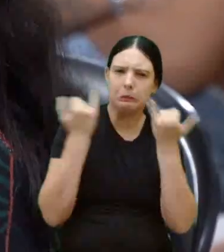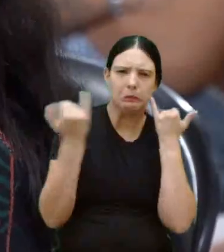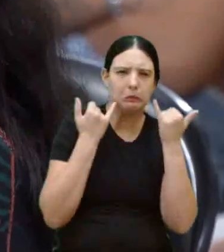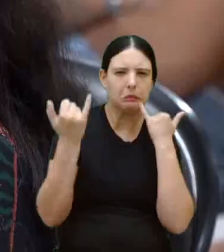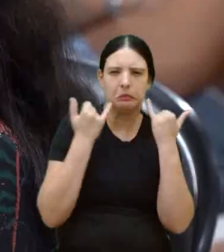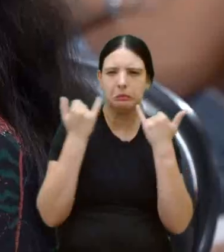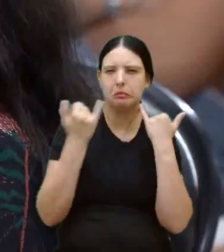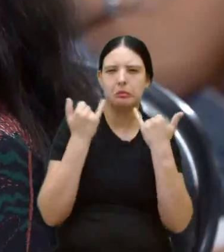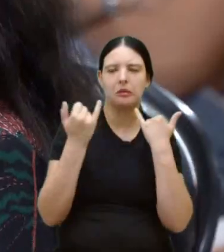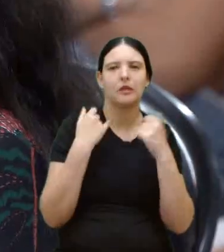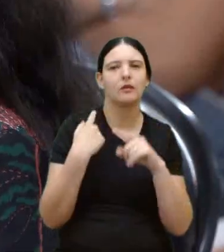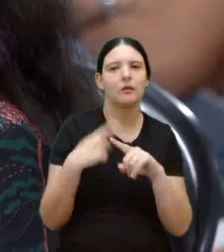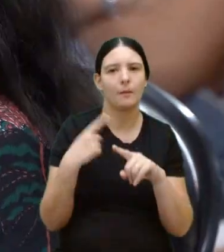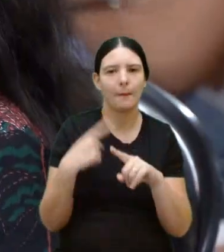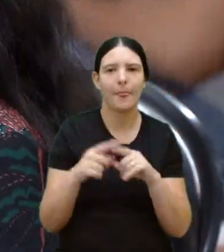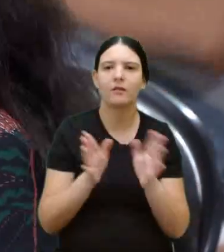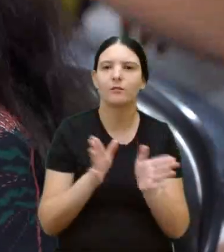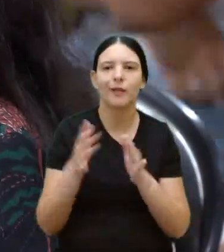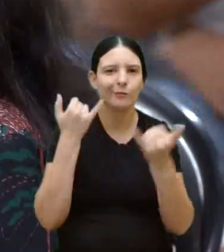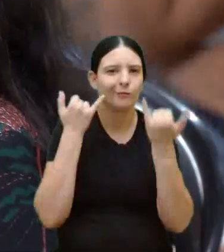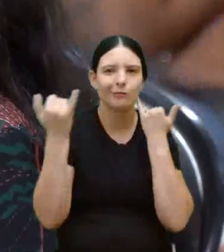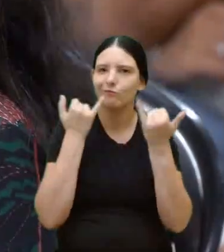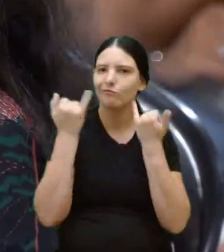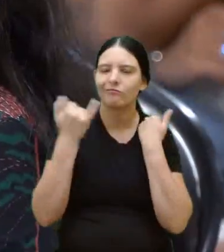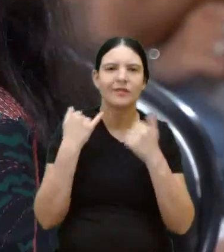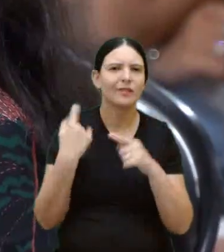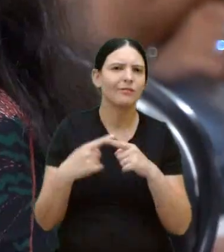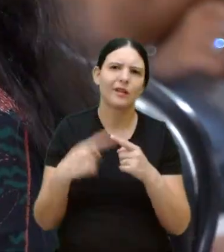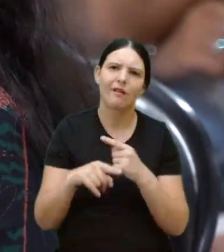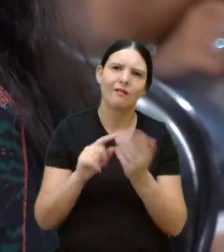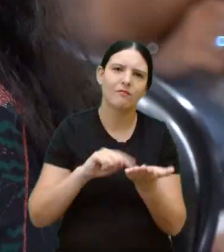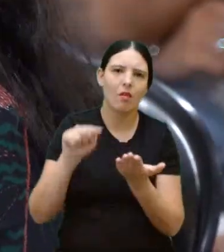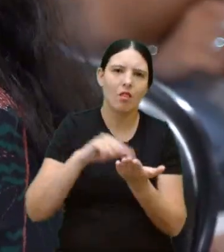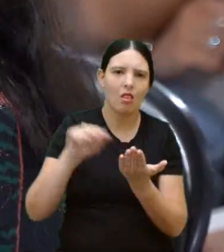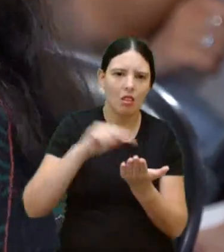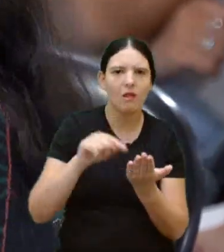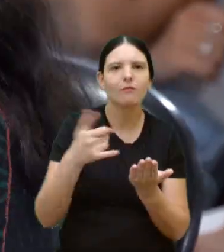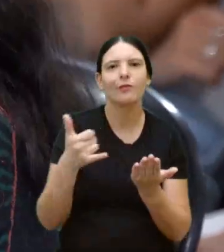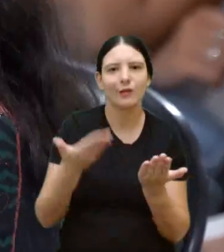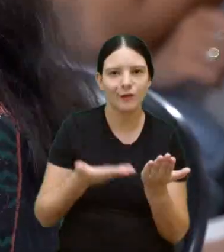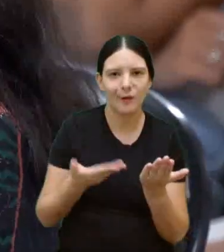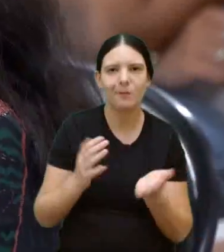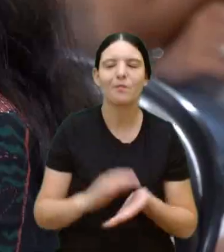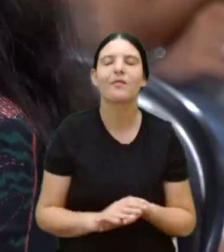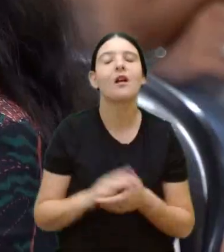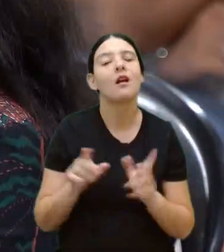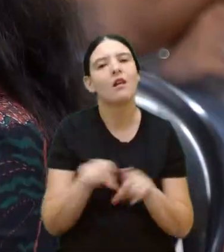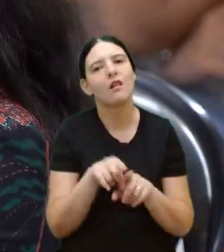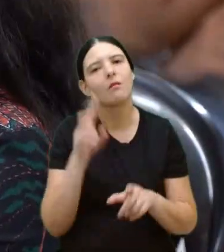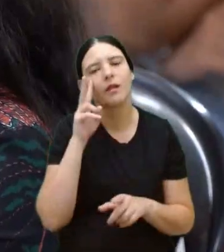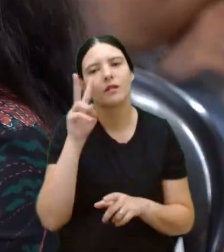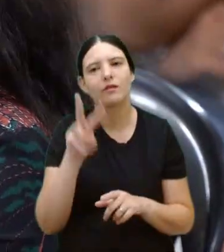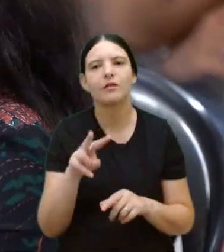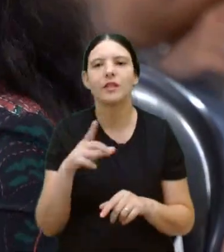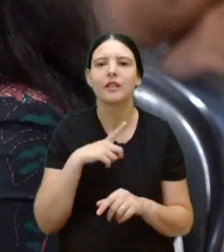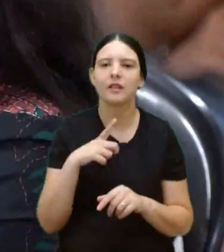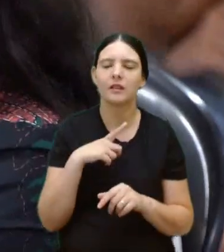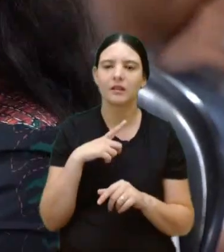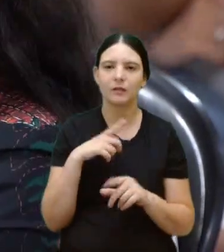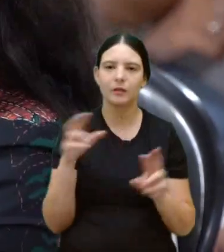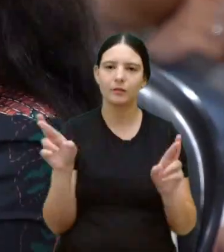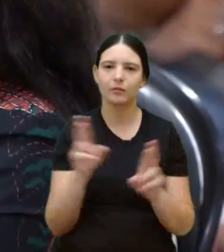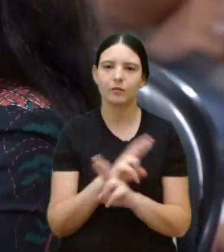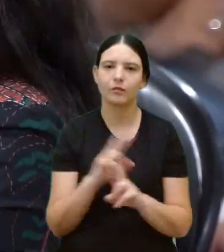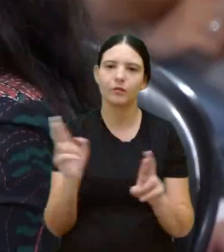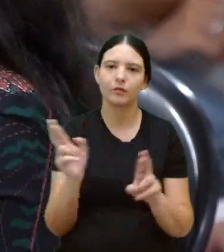de informação, ela está na palma de um celular. E a gente vê muito falando das relações